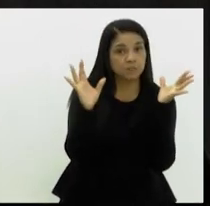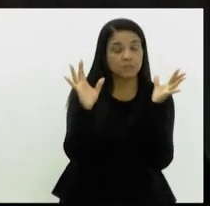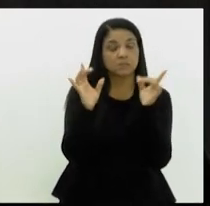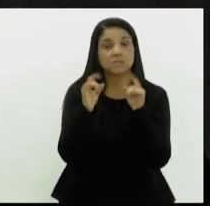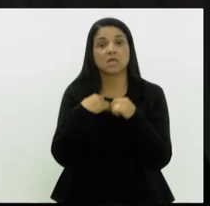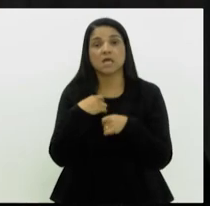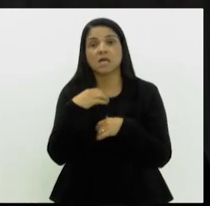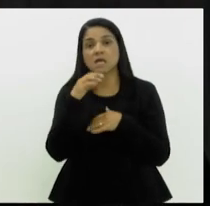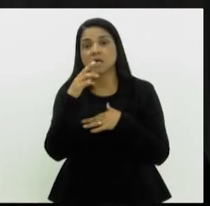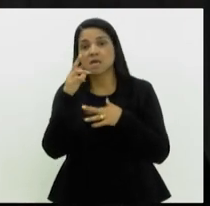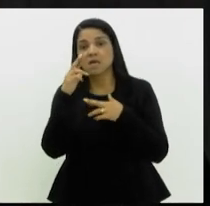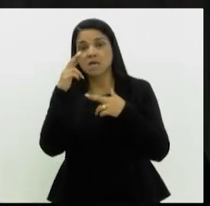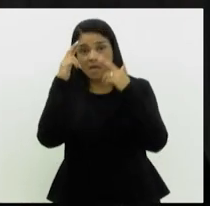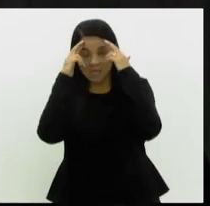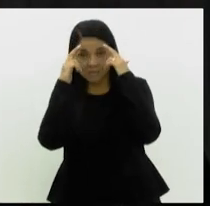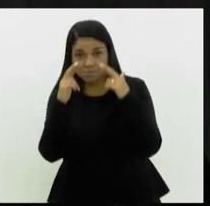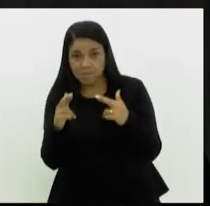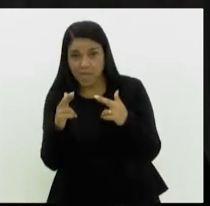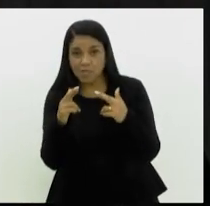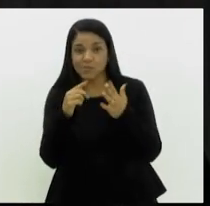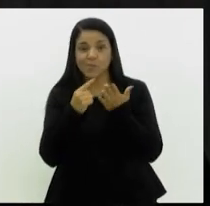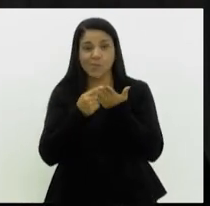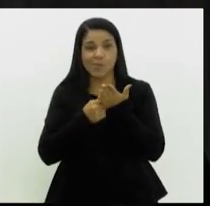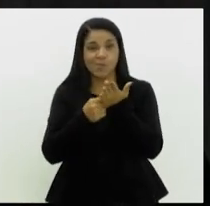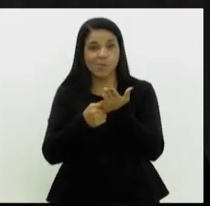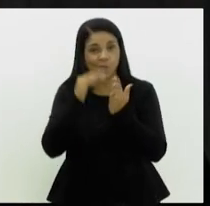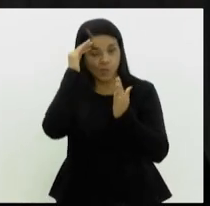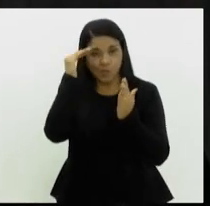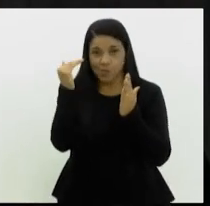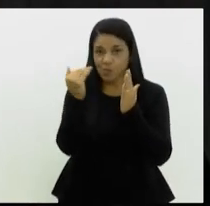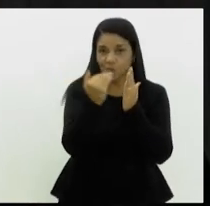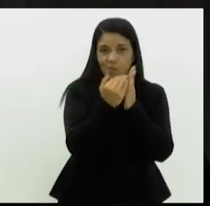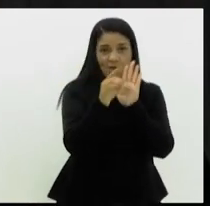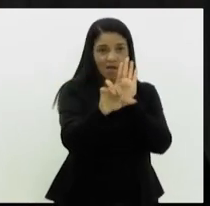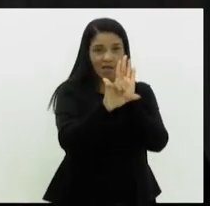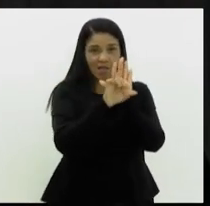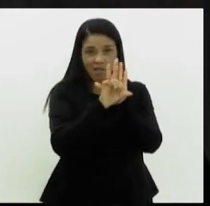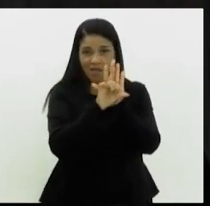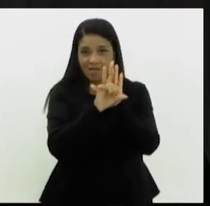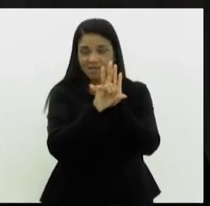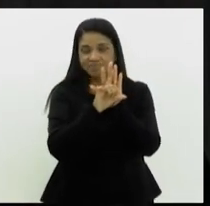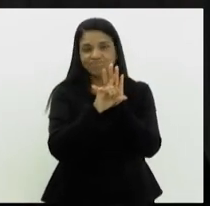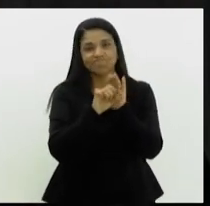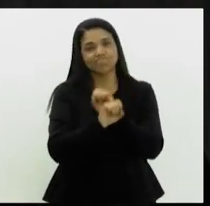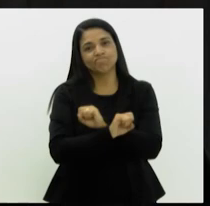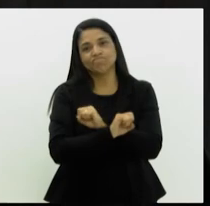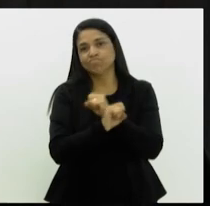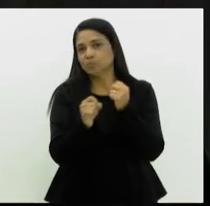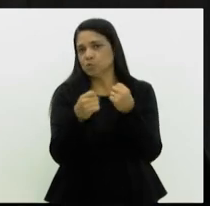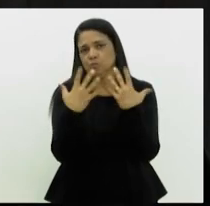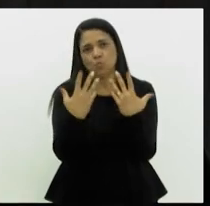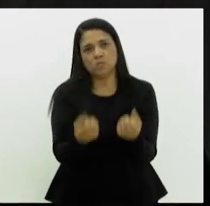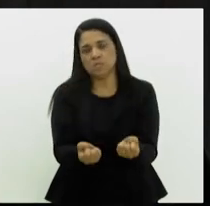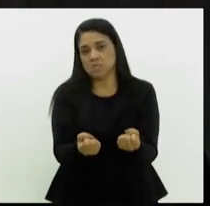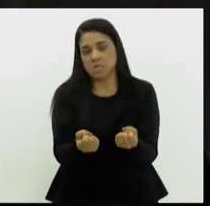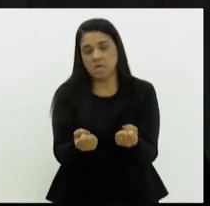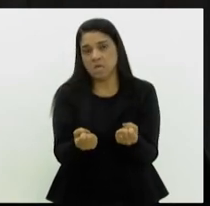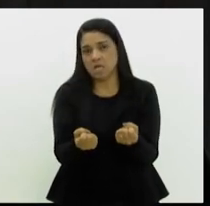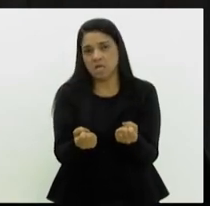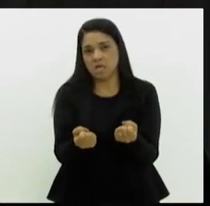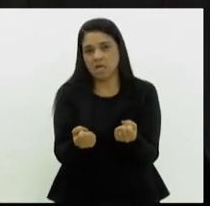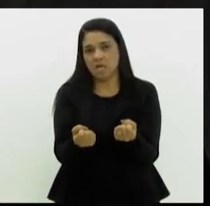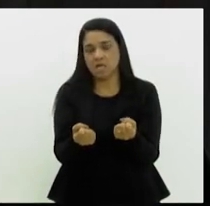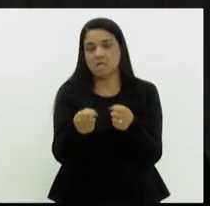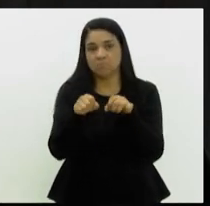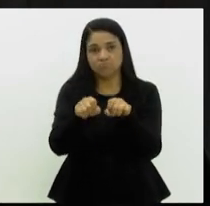o respeito e o comprometimento com as legislações vigentes, não é possível que a Assembleia Legislativa destoe